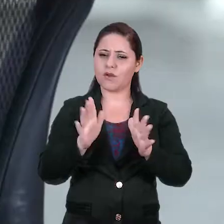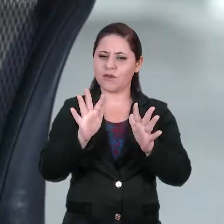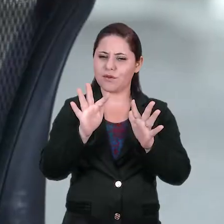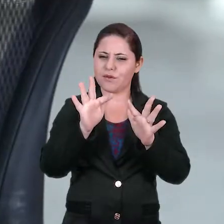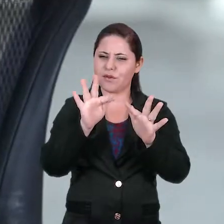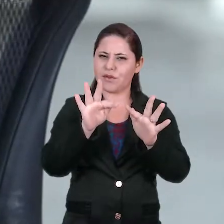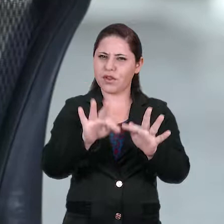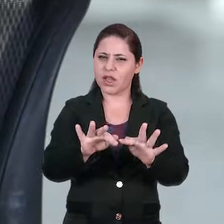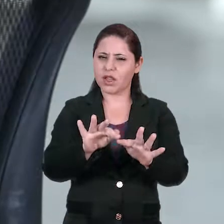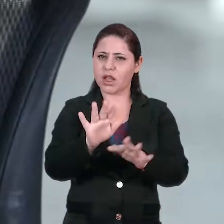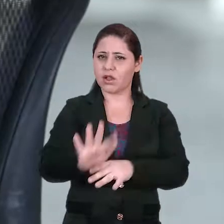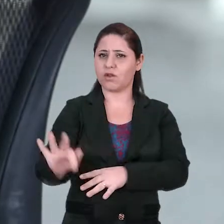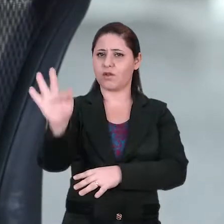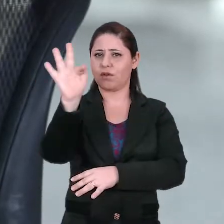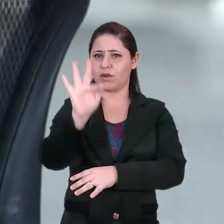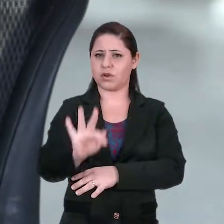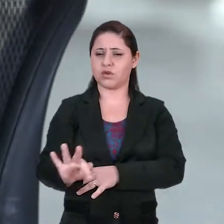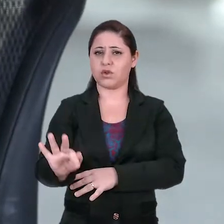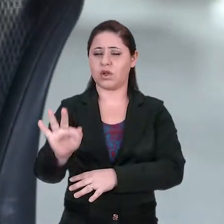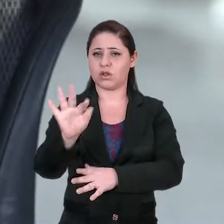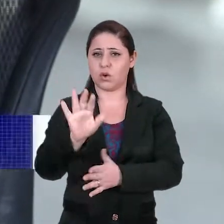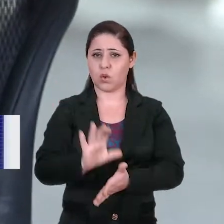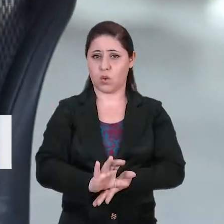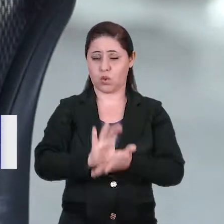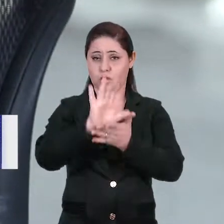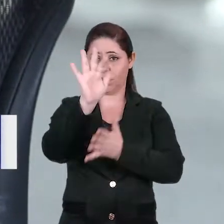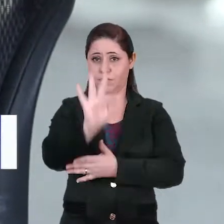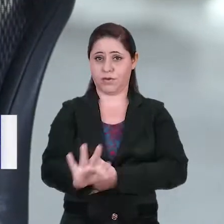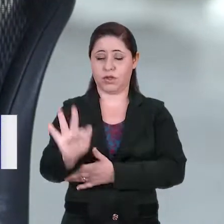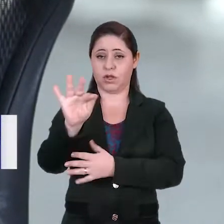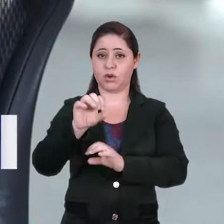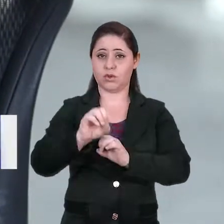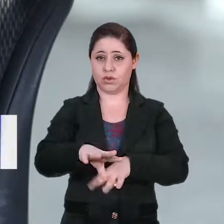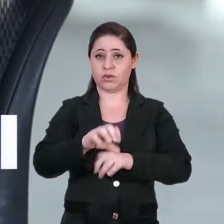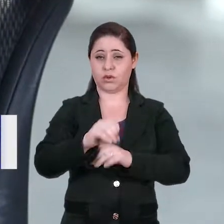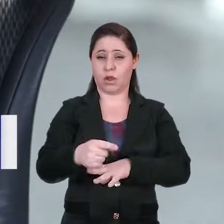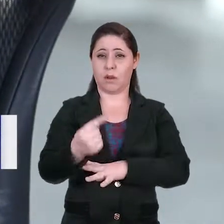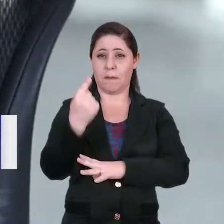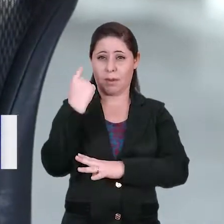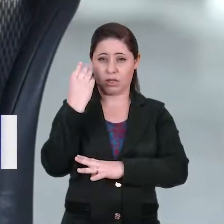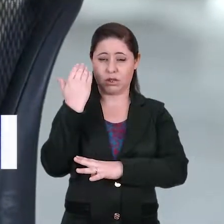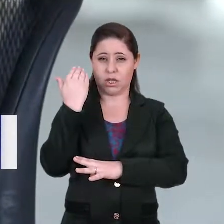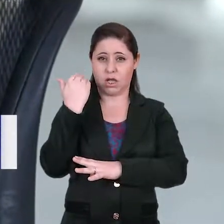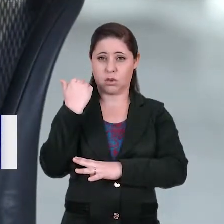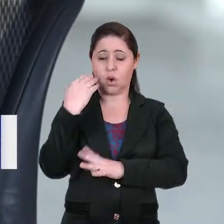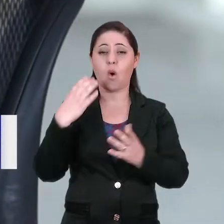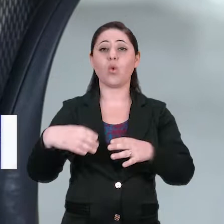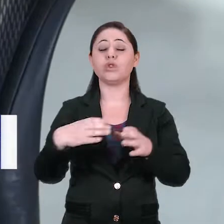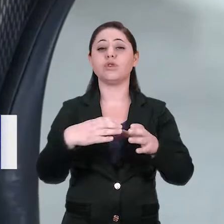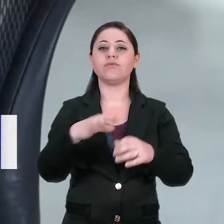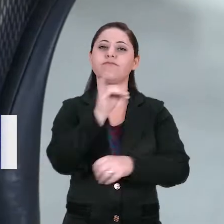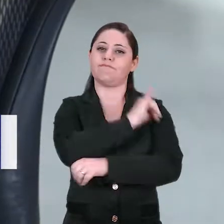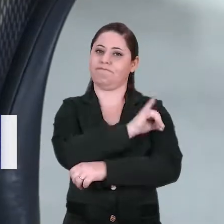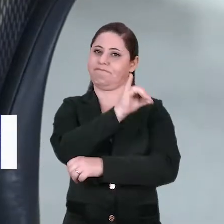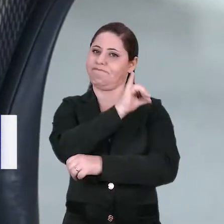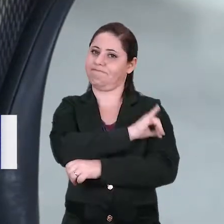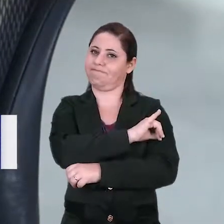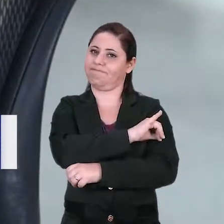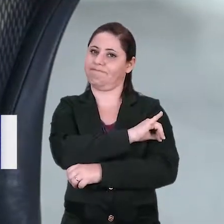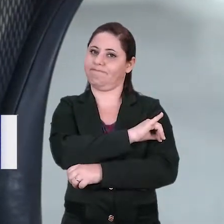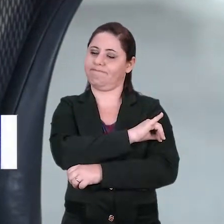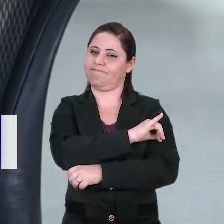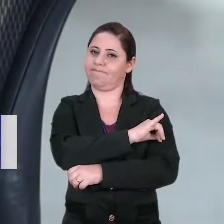estávamos terminando já a faculdade, o Conselho Federal de Educação, à época, era no Rio de